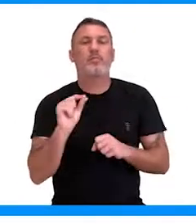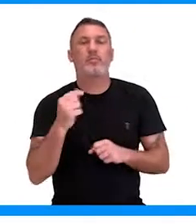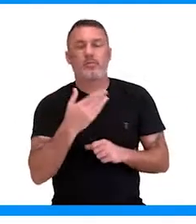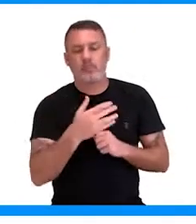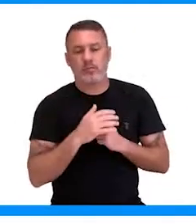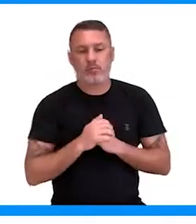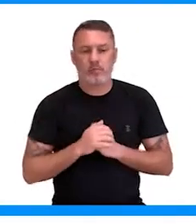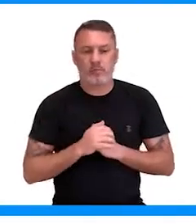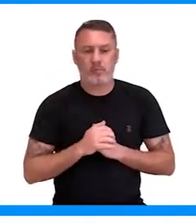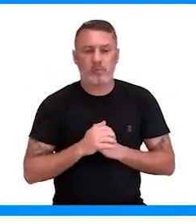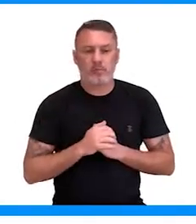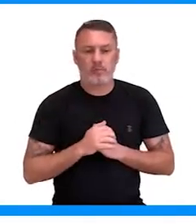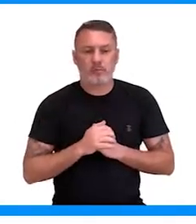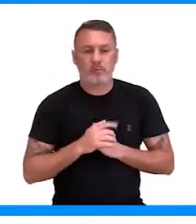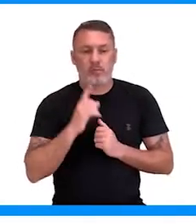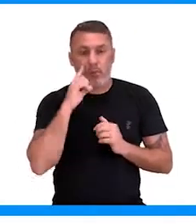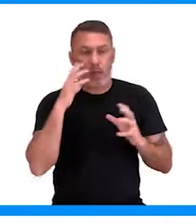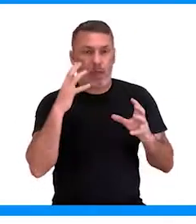ó.